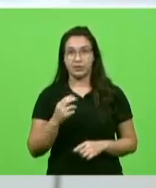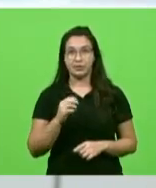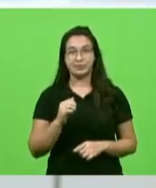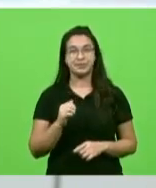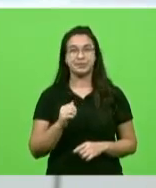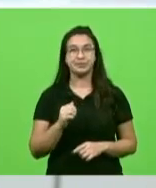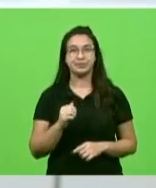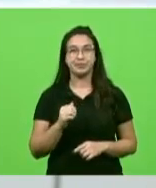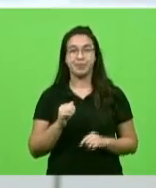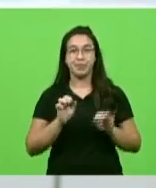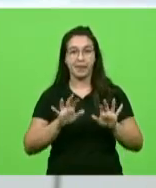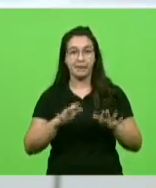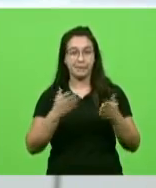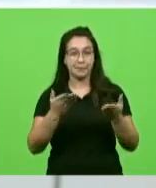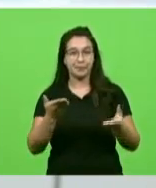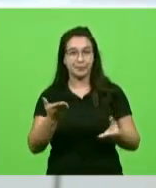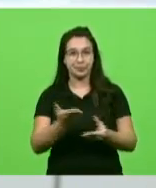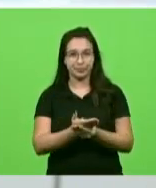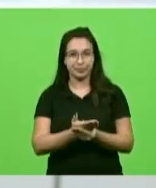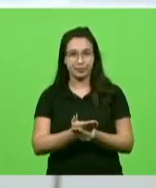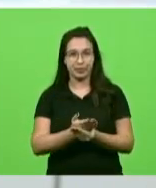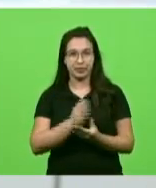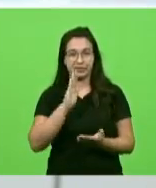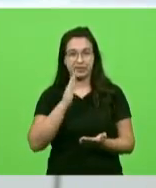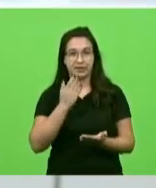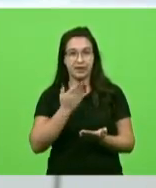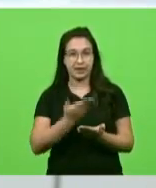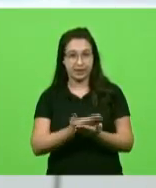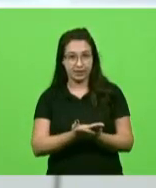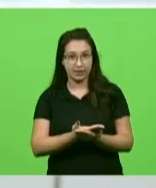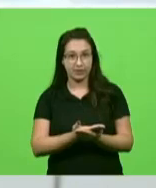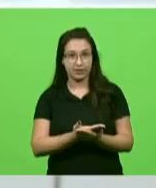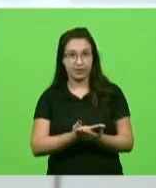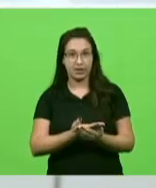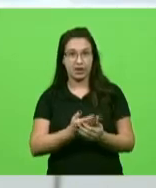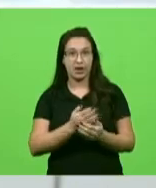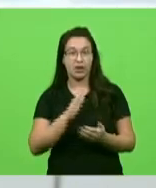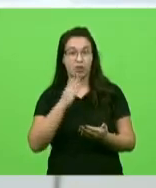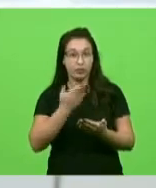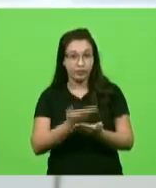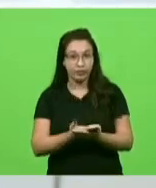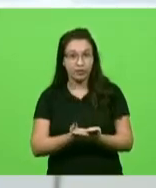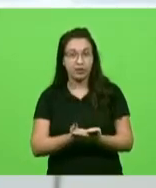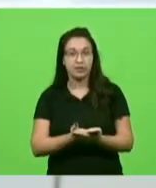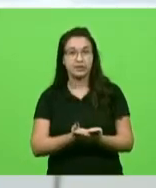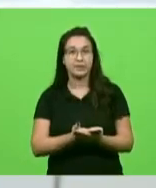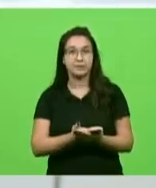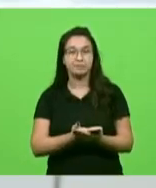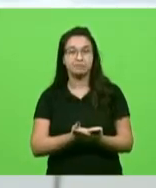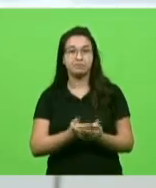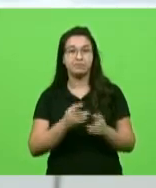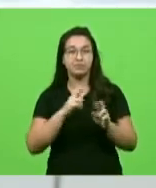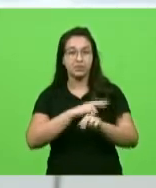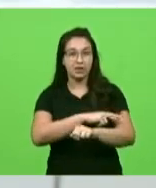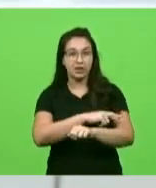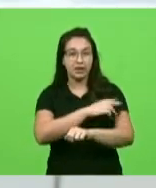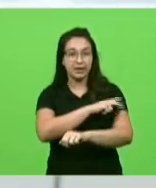mas nesse processo a credibilidade a confiança o respeito